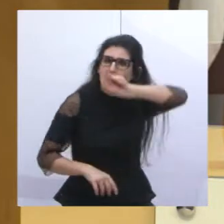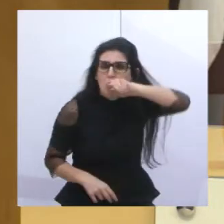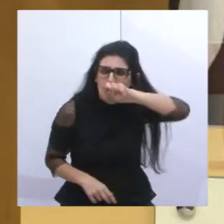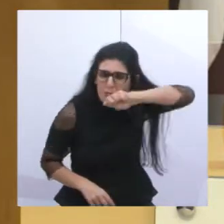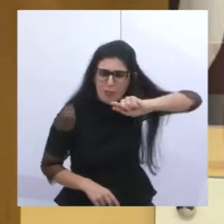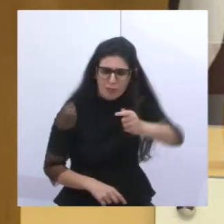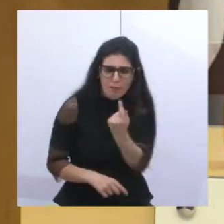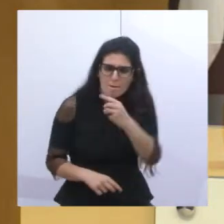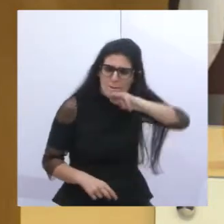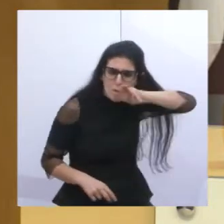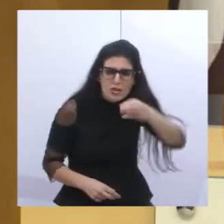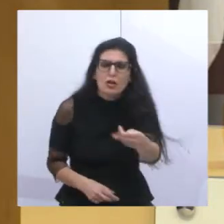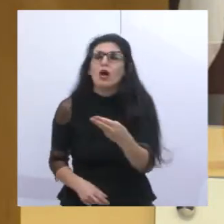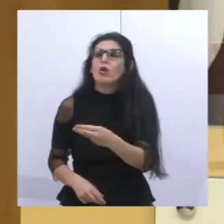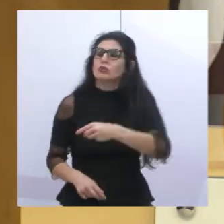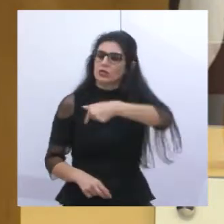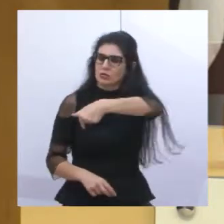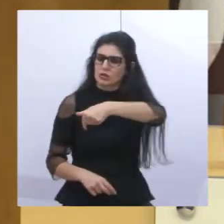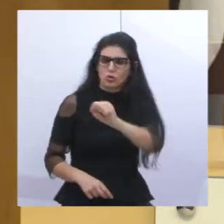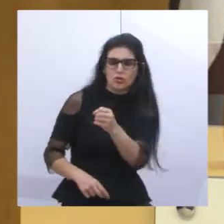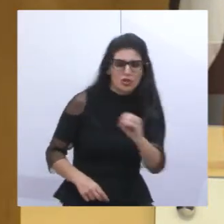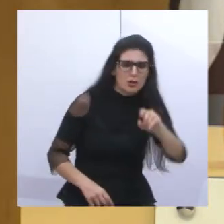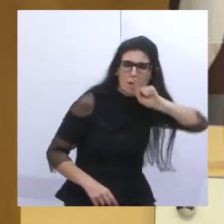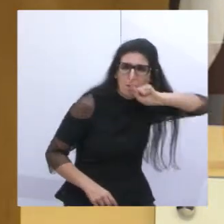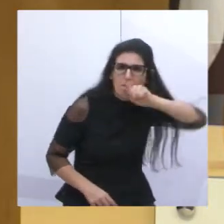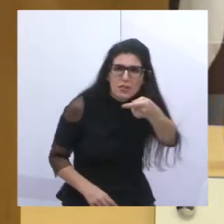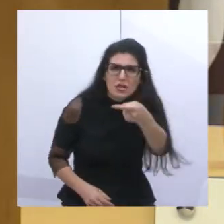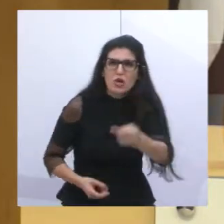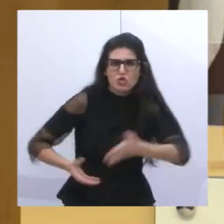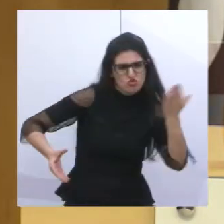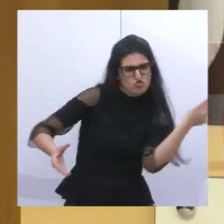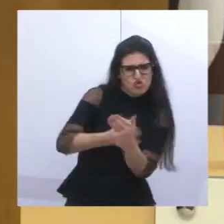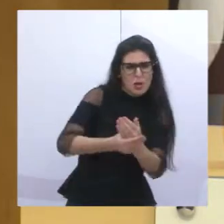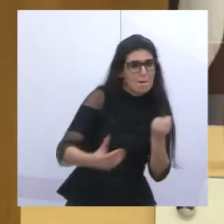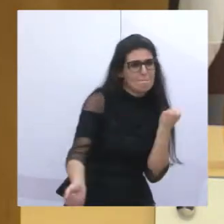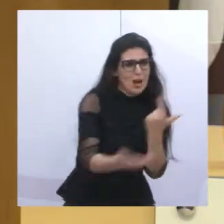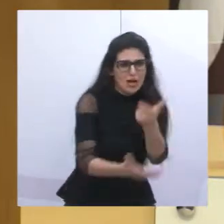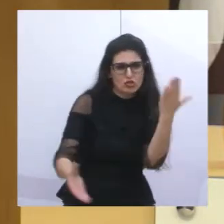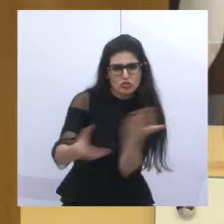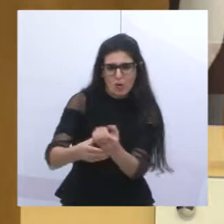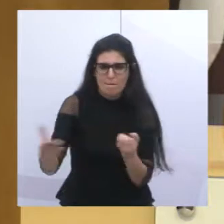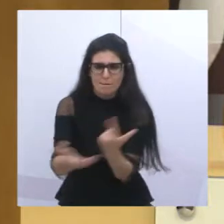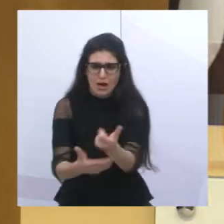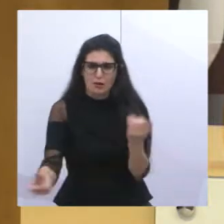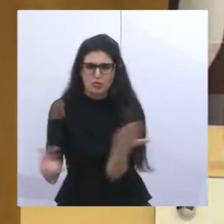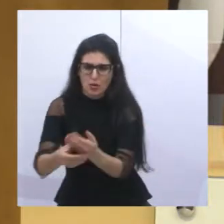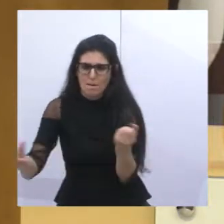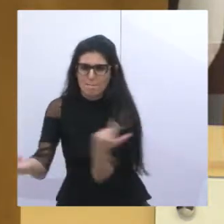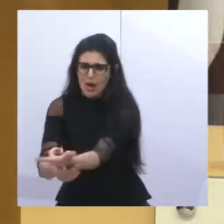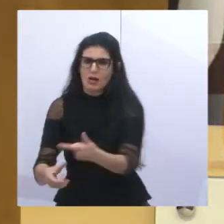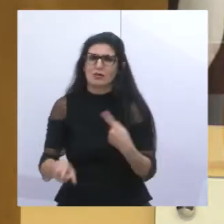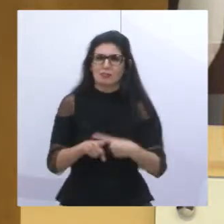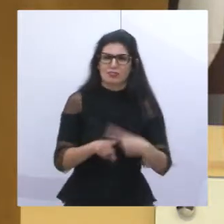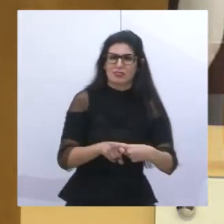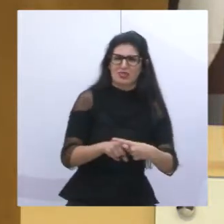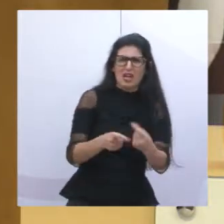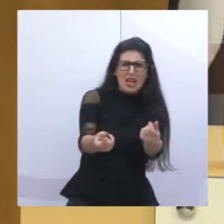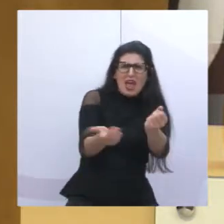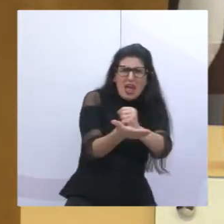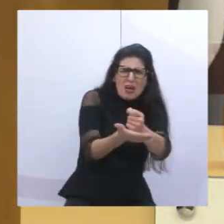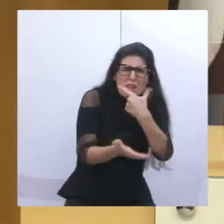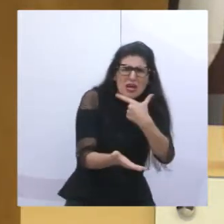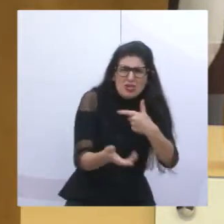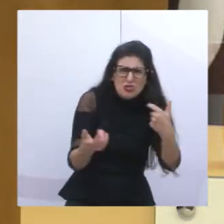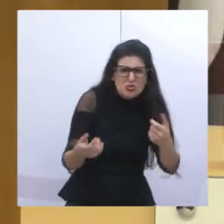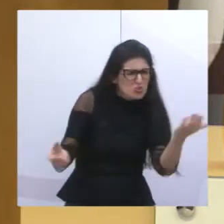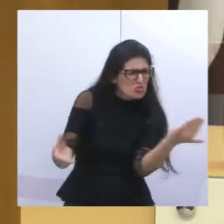1.780.000 de gastos com ordem judicial por conta de medicação. Deveria ser do Estado, não deveria ser do